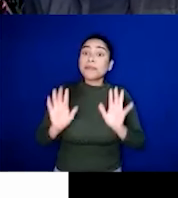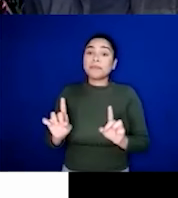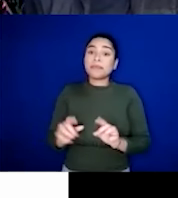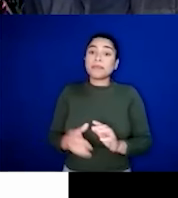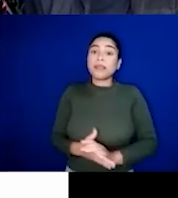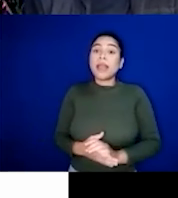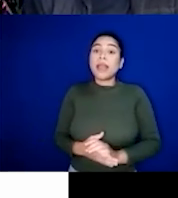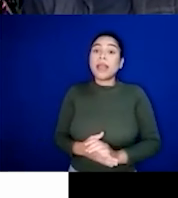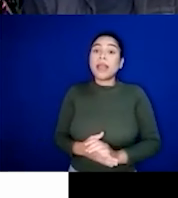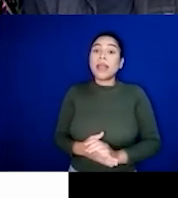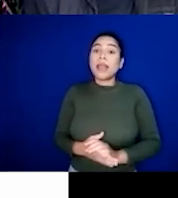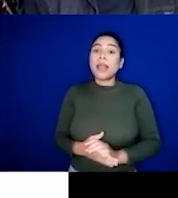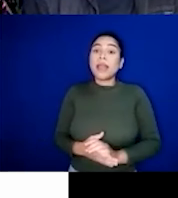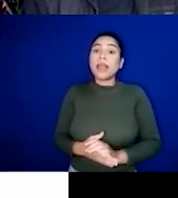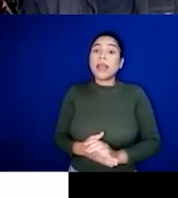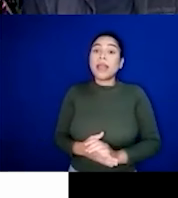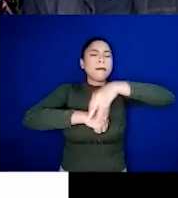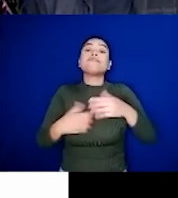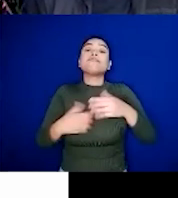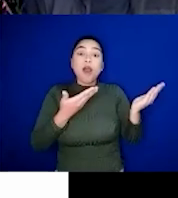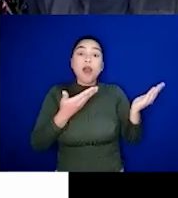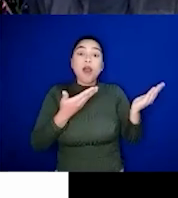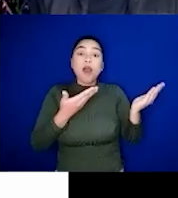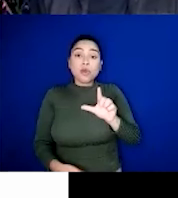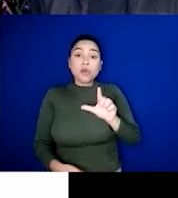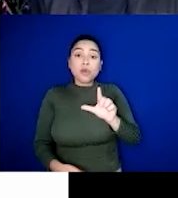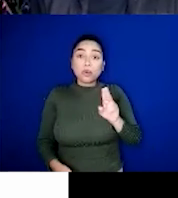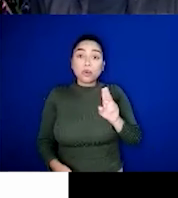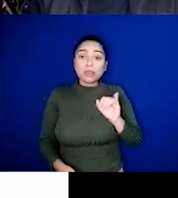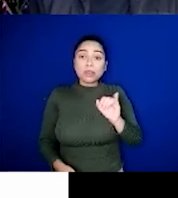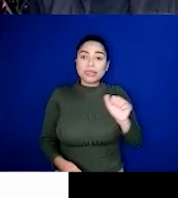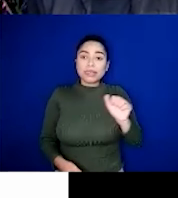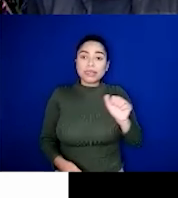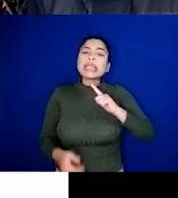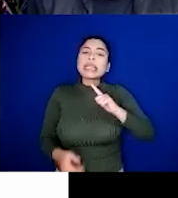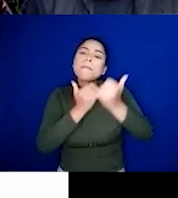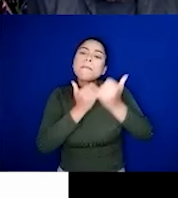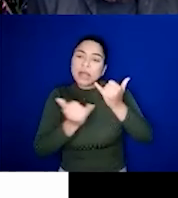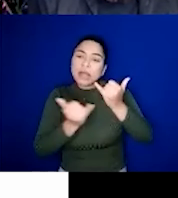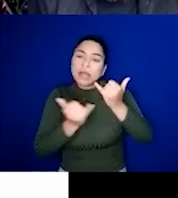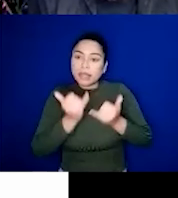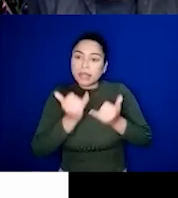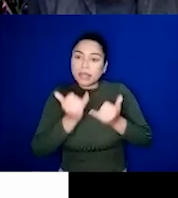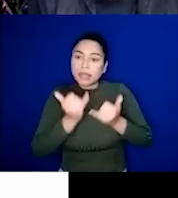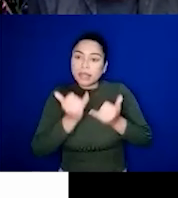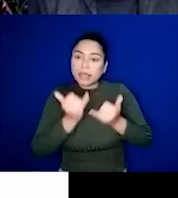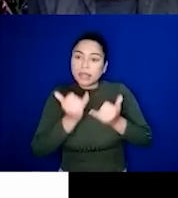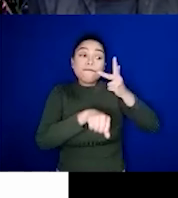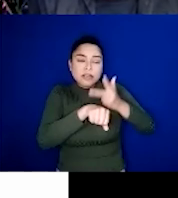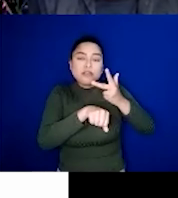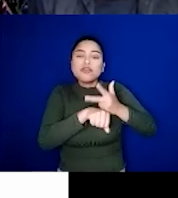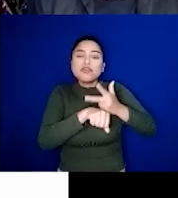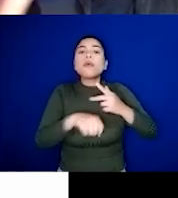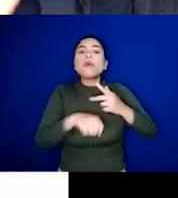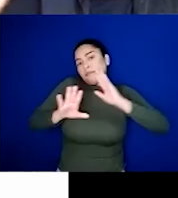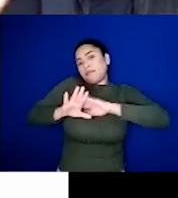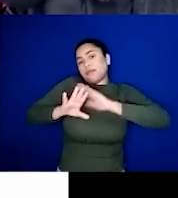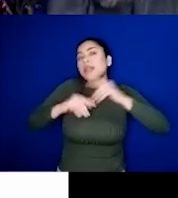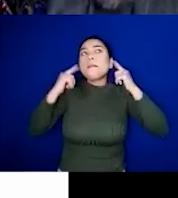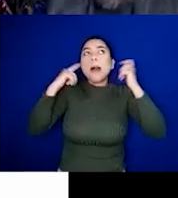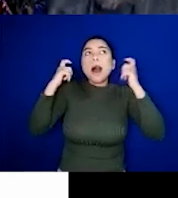consegue adaptar no caso da Luísa ela fez uma brincadeira aqui tem um videozinho com uma um som de fundo nem